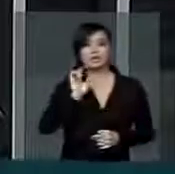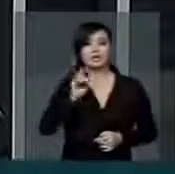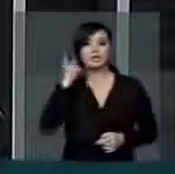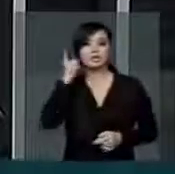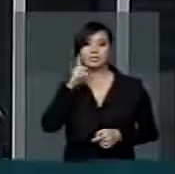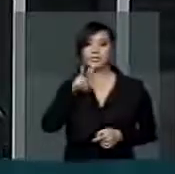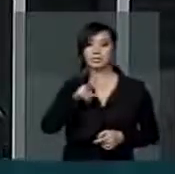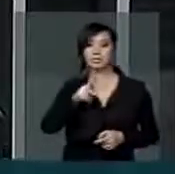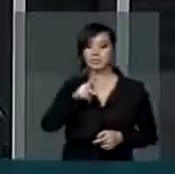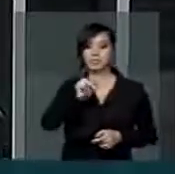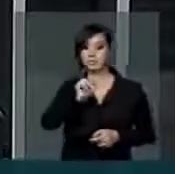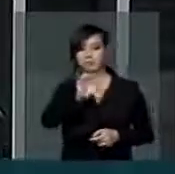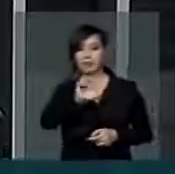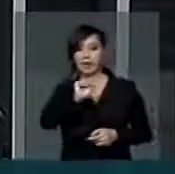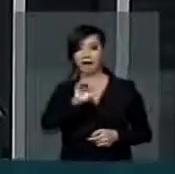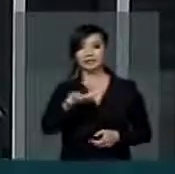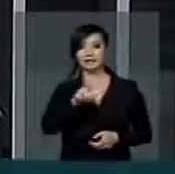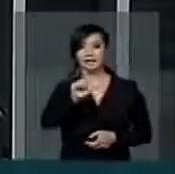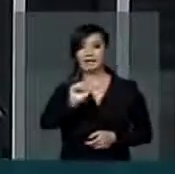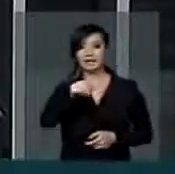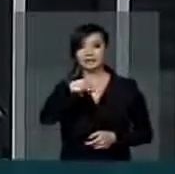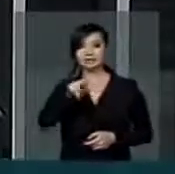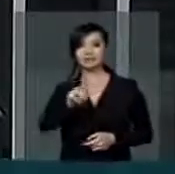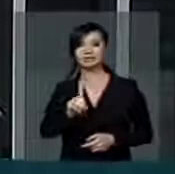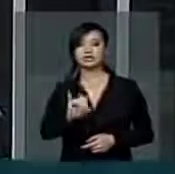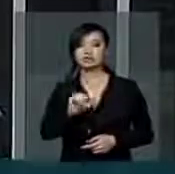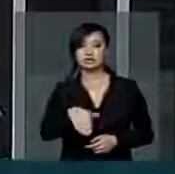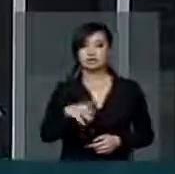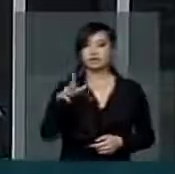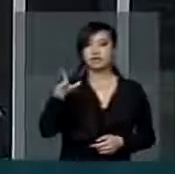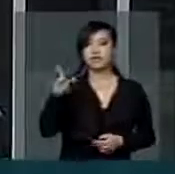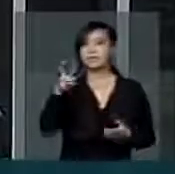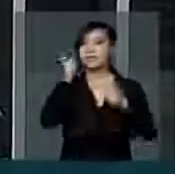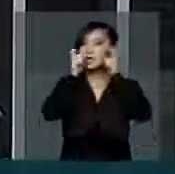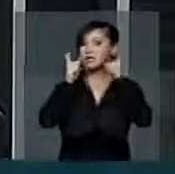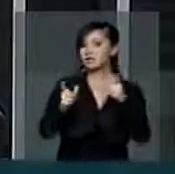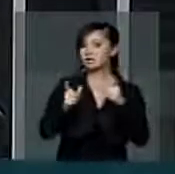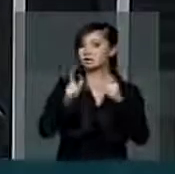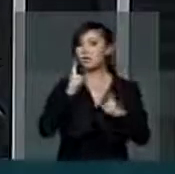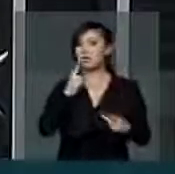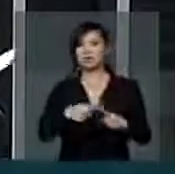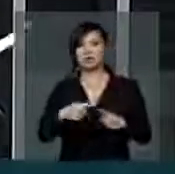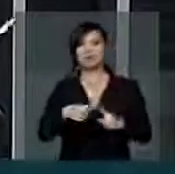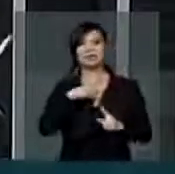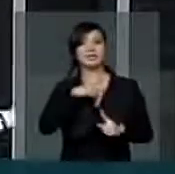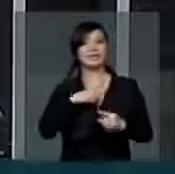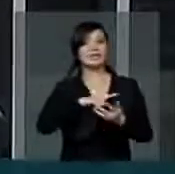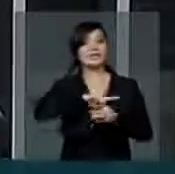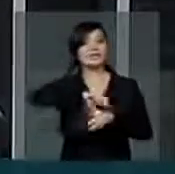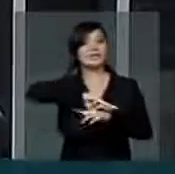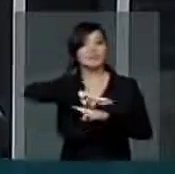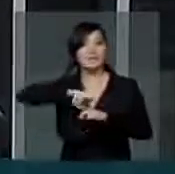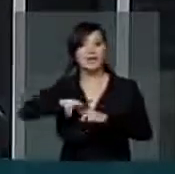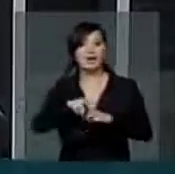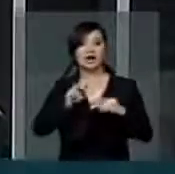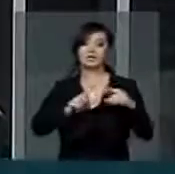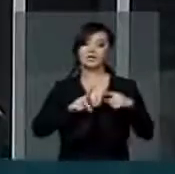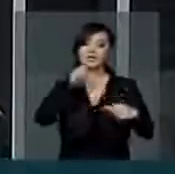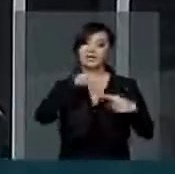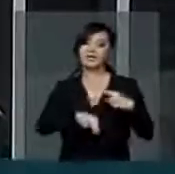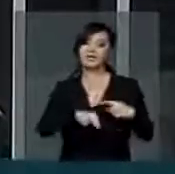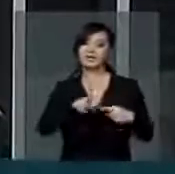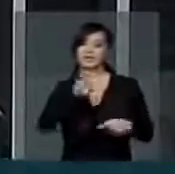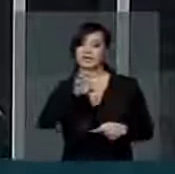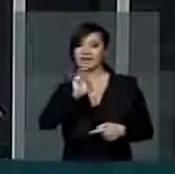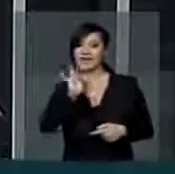vetos antigos. Então, vetos de suma importância que ainda não foram votados, e se